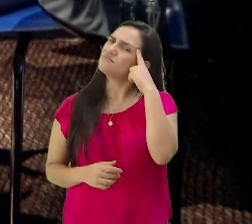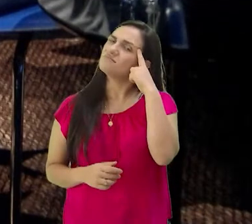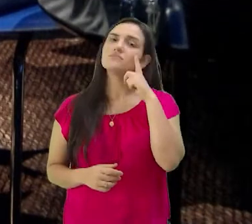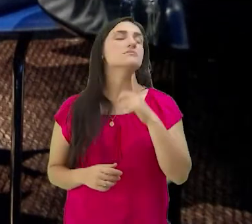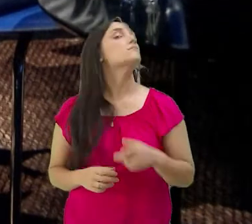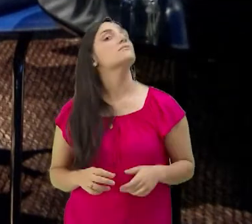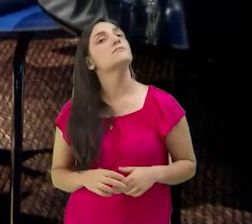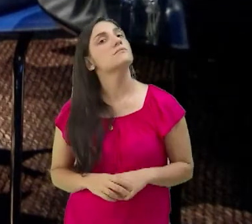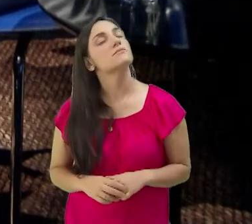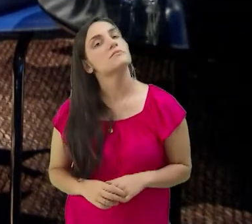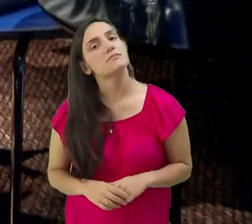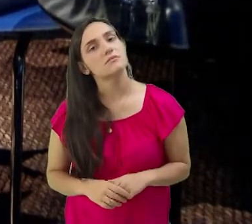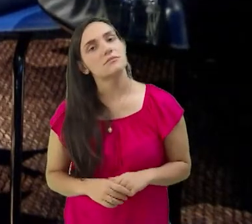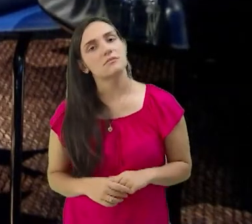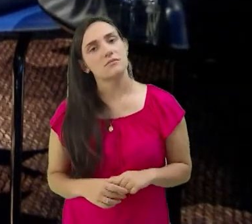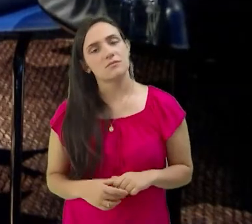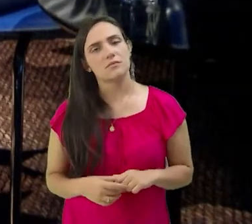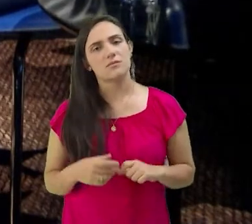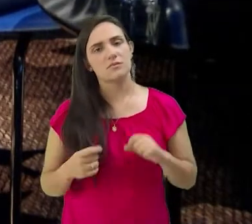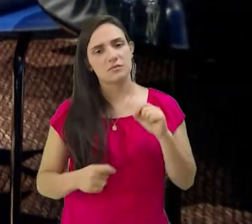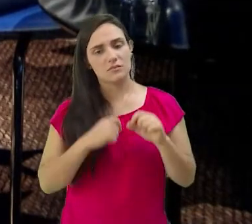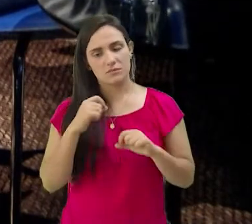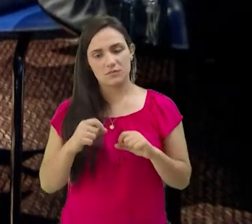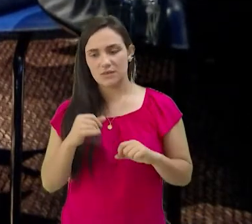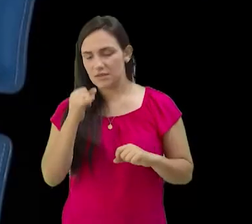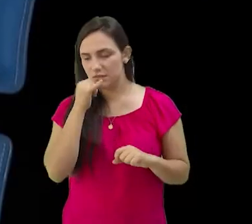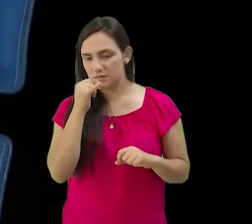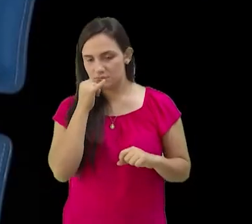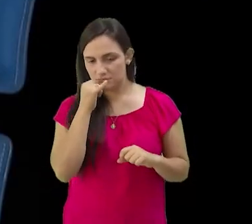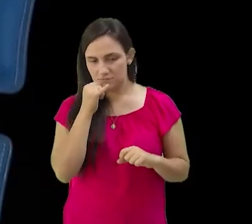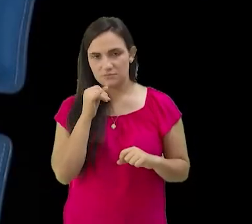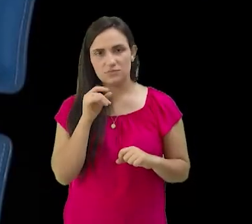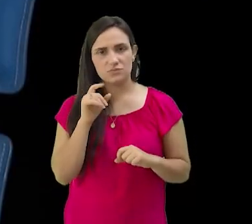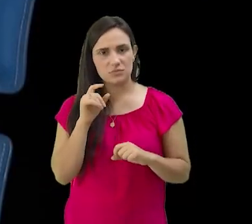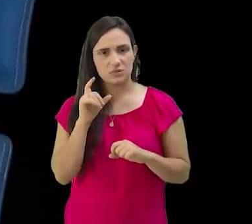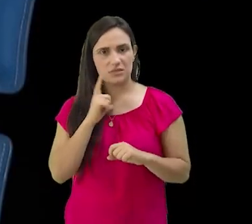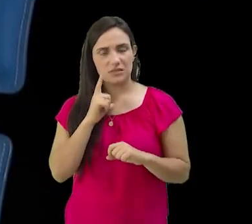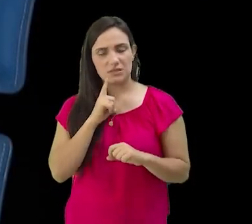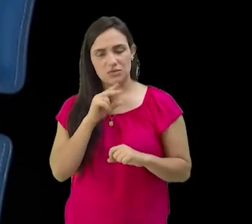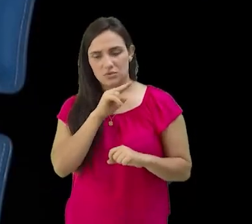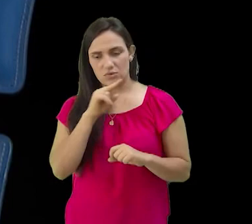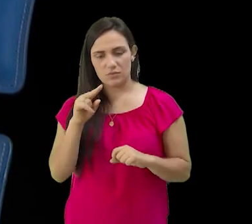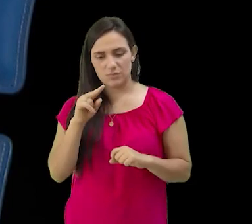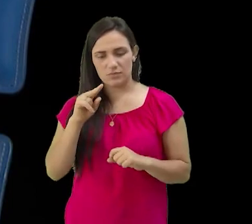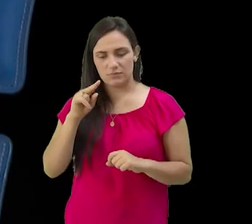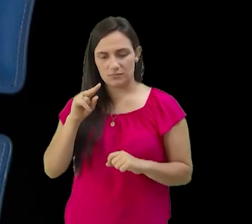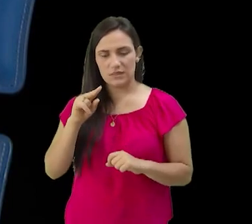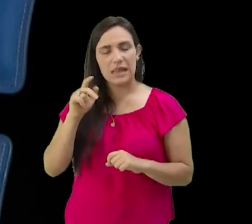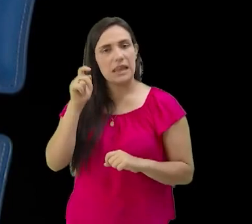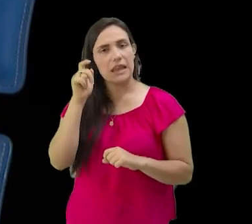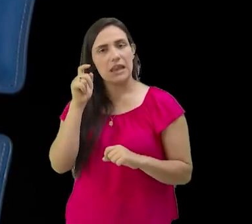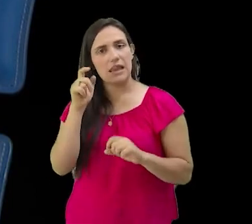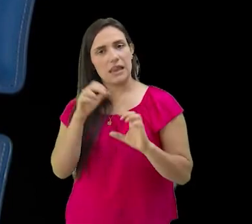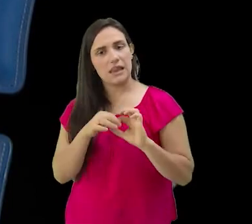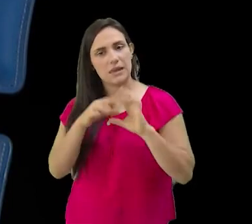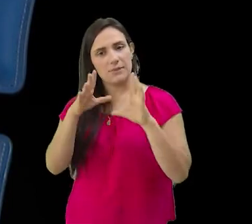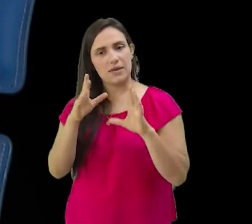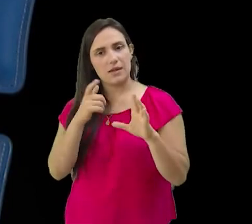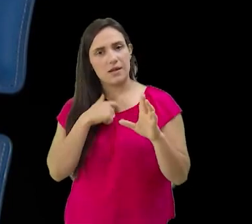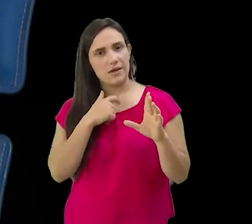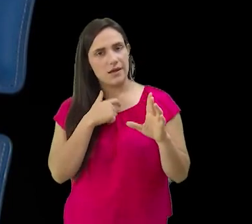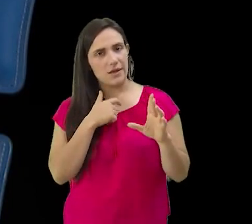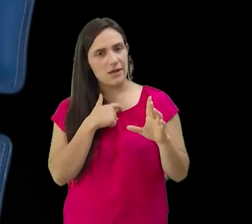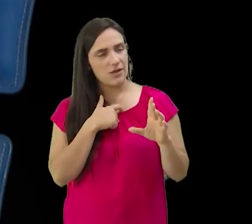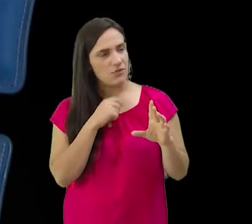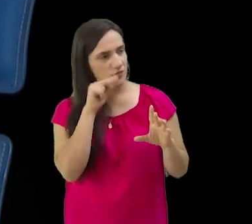como um botão mesmo, sabe? Aquele botãozinho que você clica e toca, né? Tuf. E